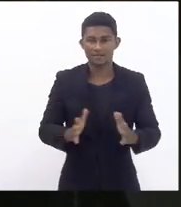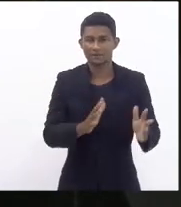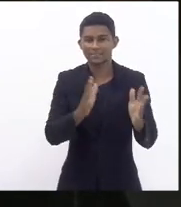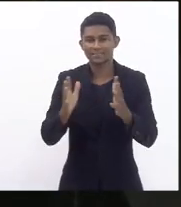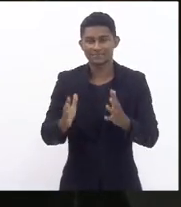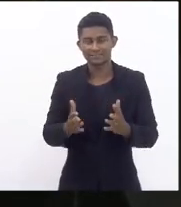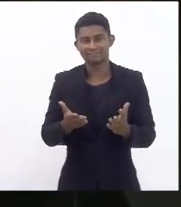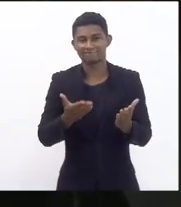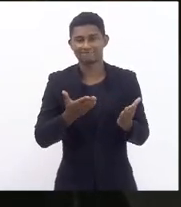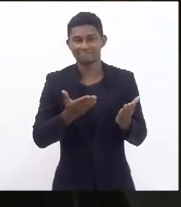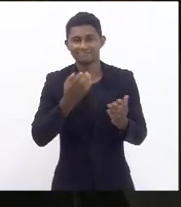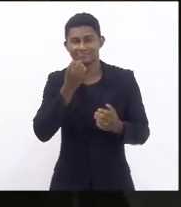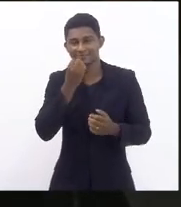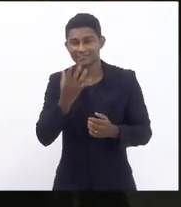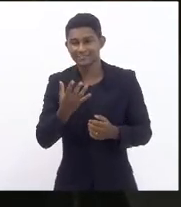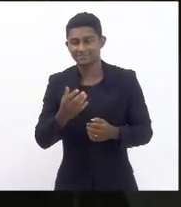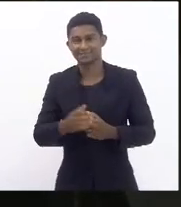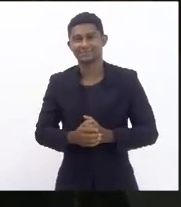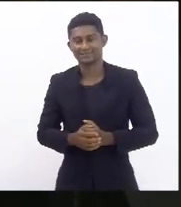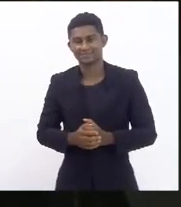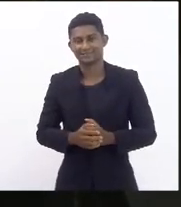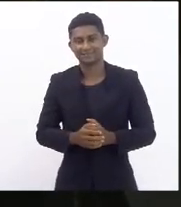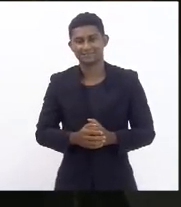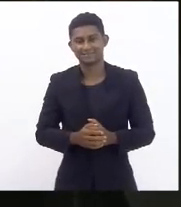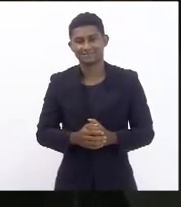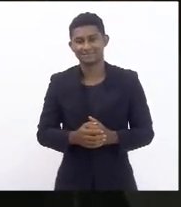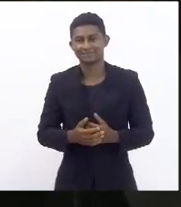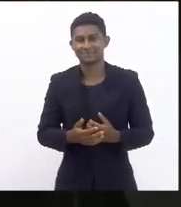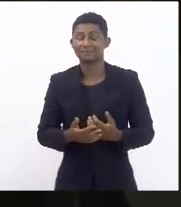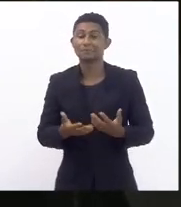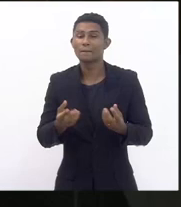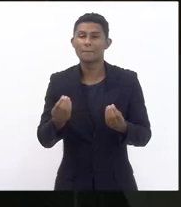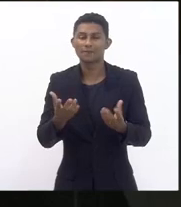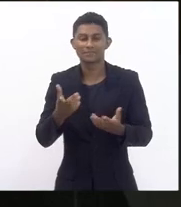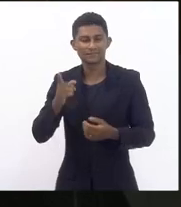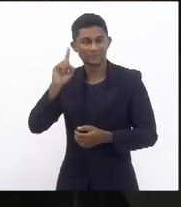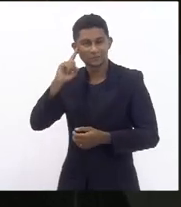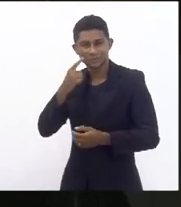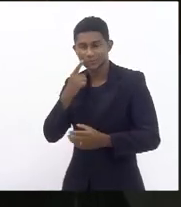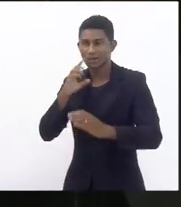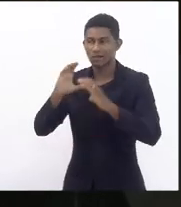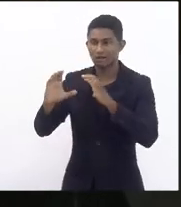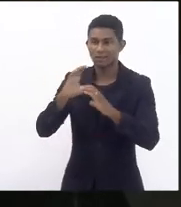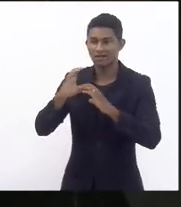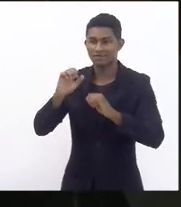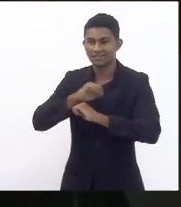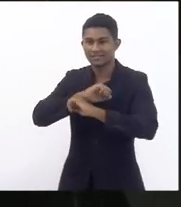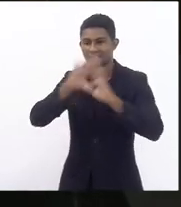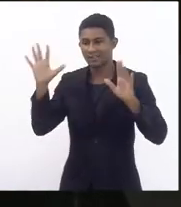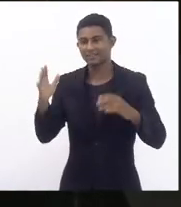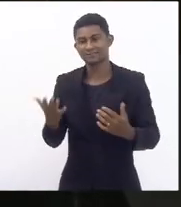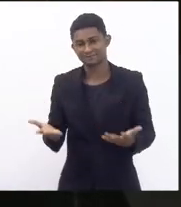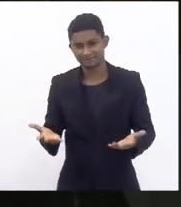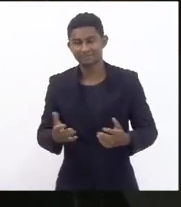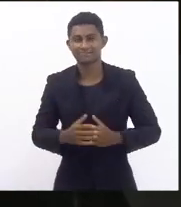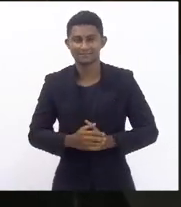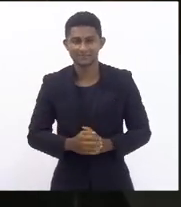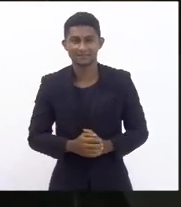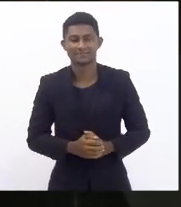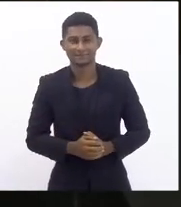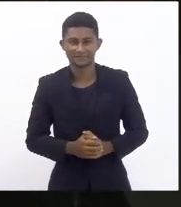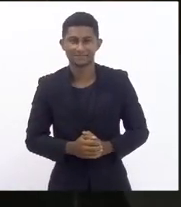Libras, que leva a nossa voz aos deficientes auditivos.